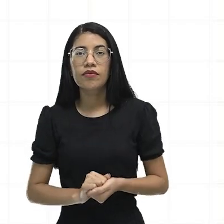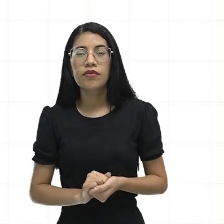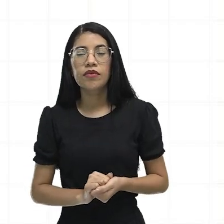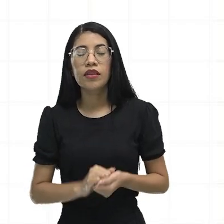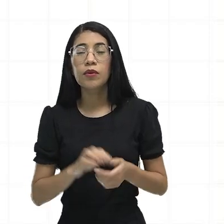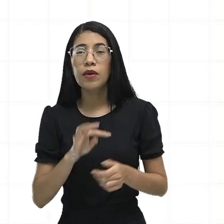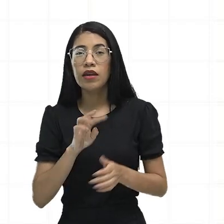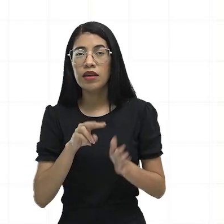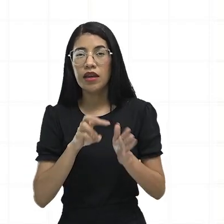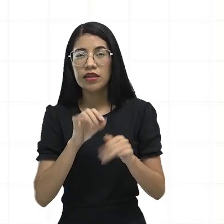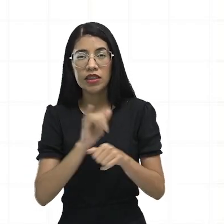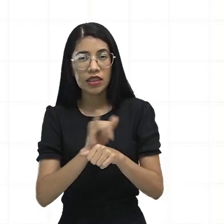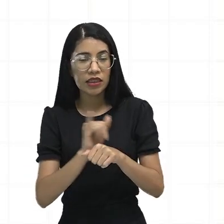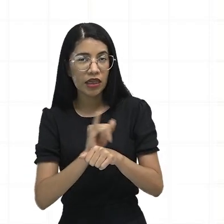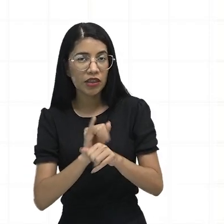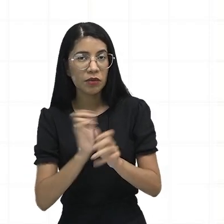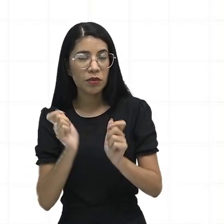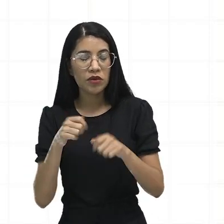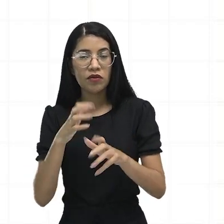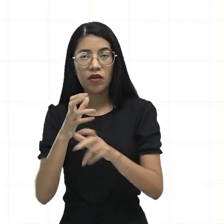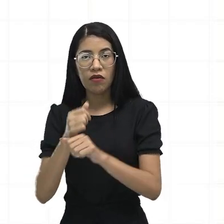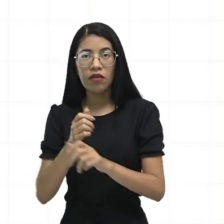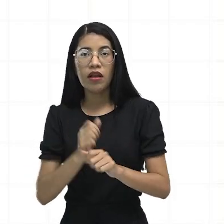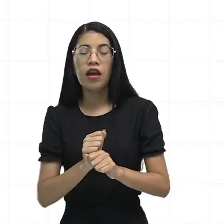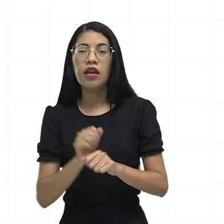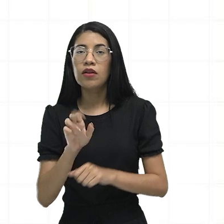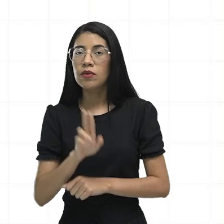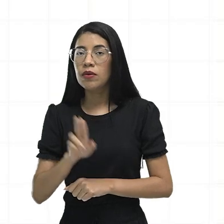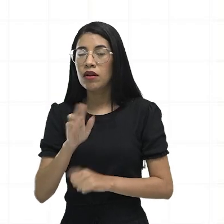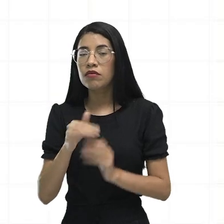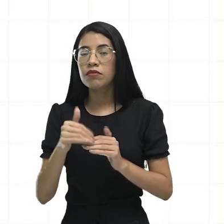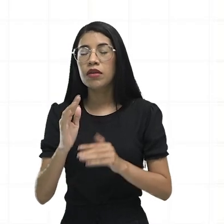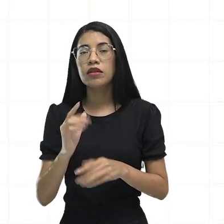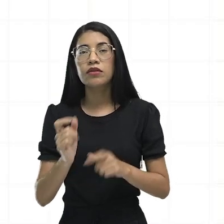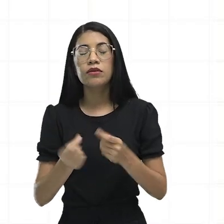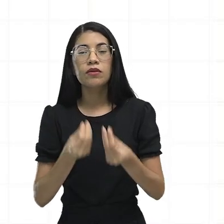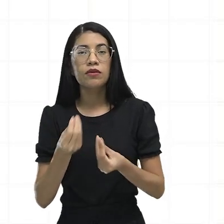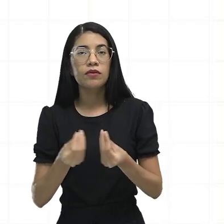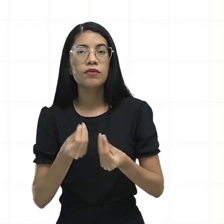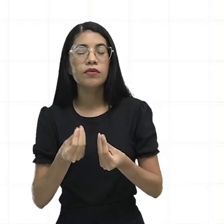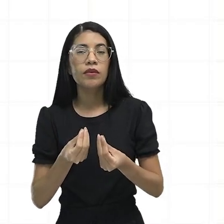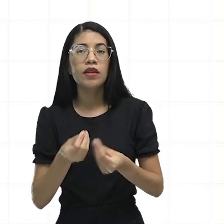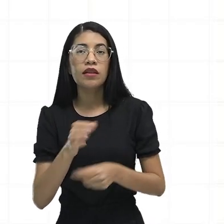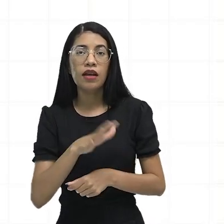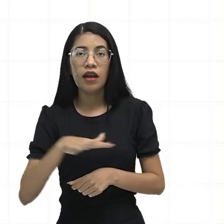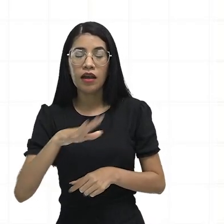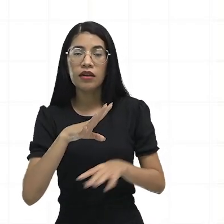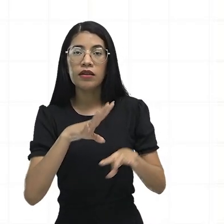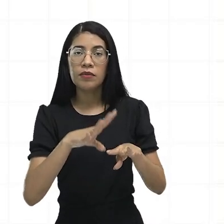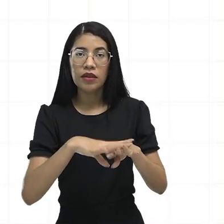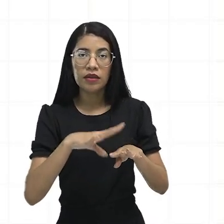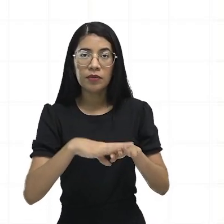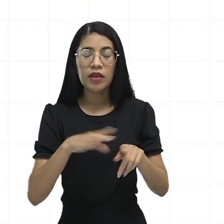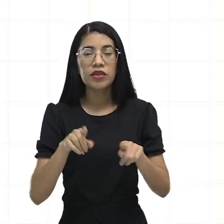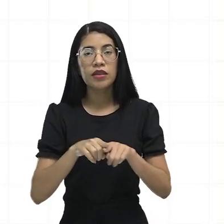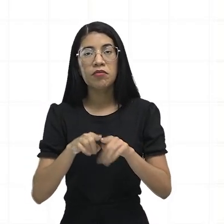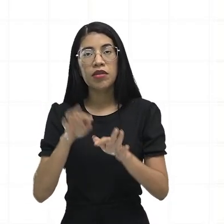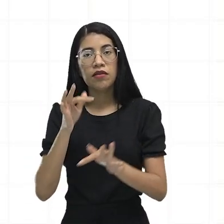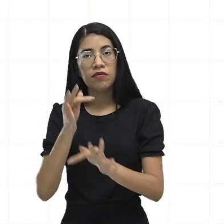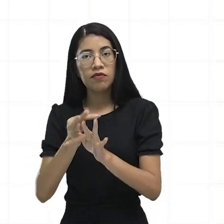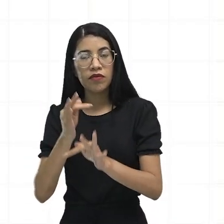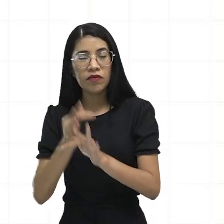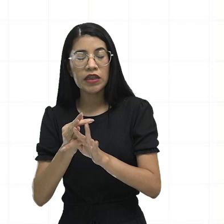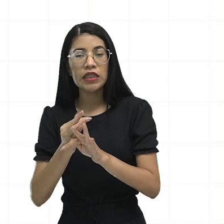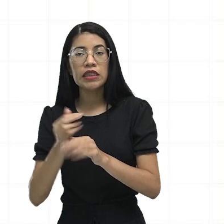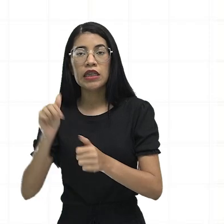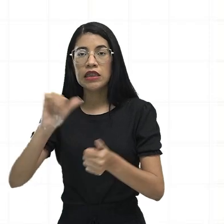Esse método de resolução tem bastante aplicação não só na matemática, como na física, na